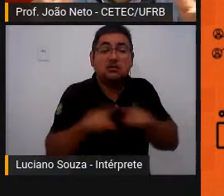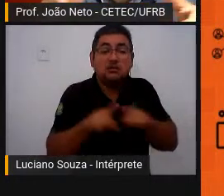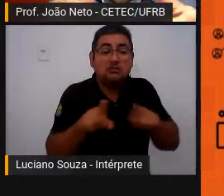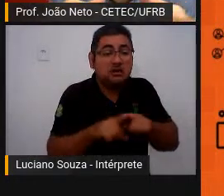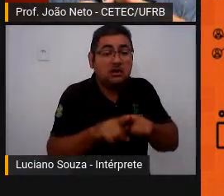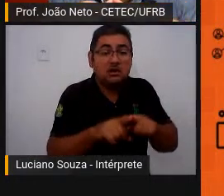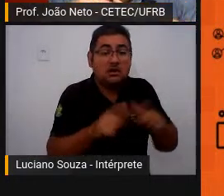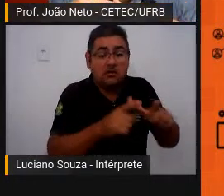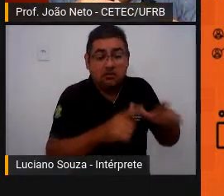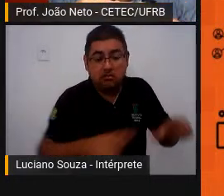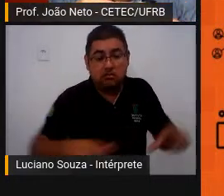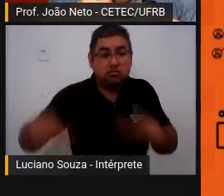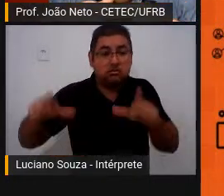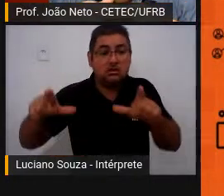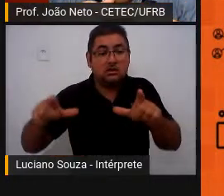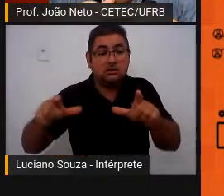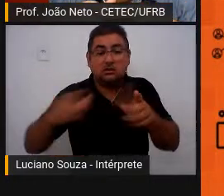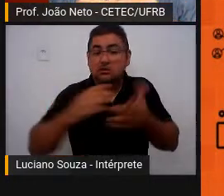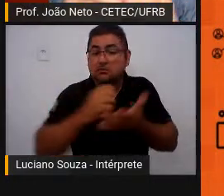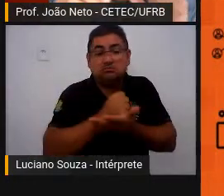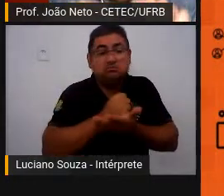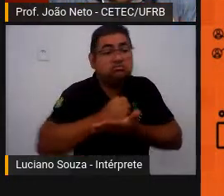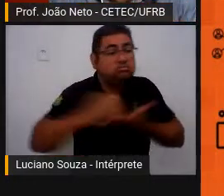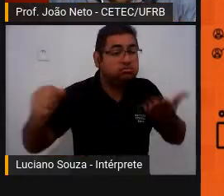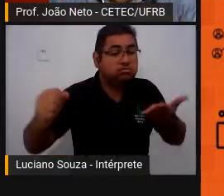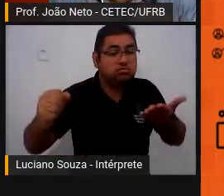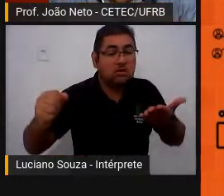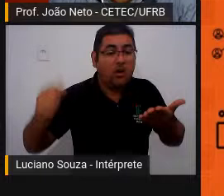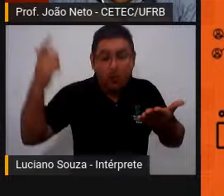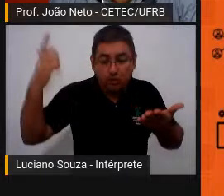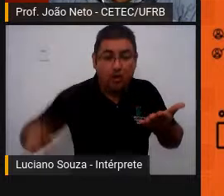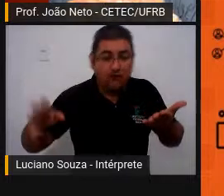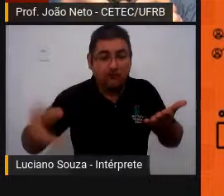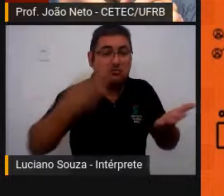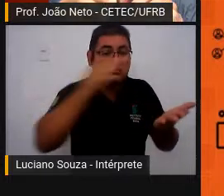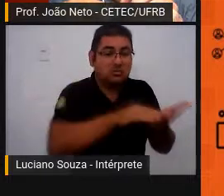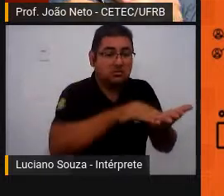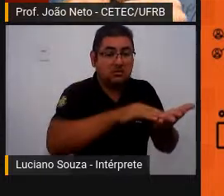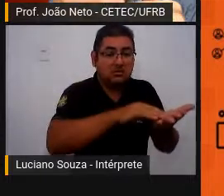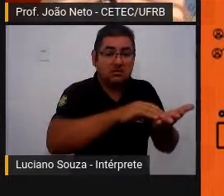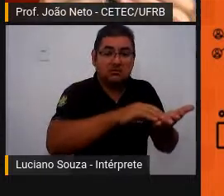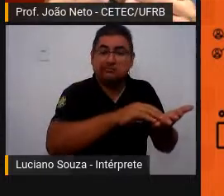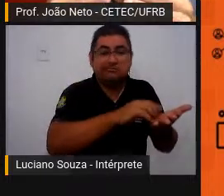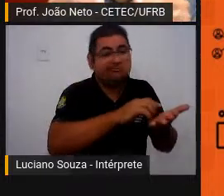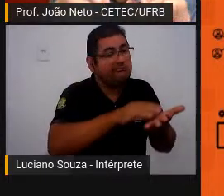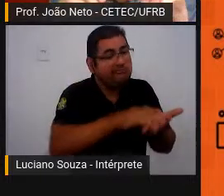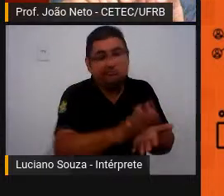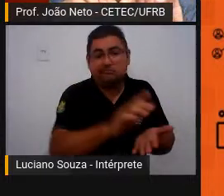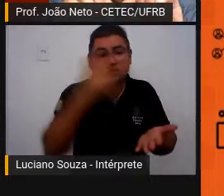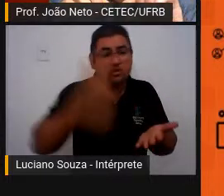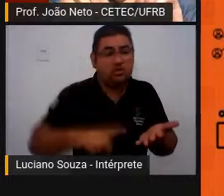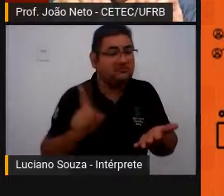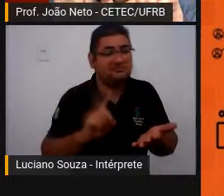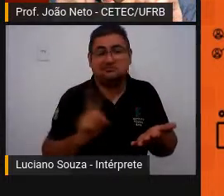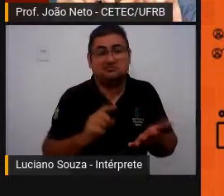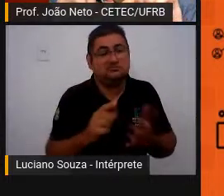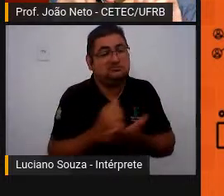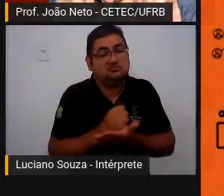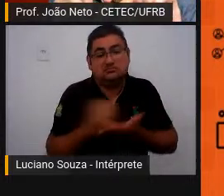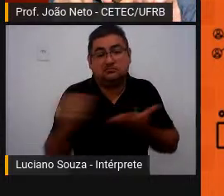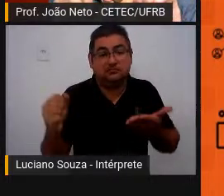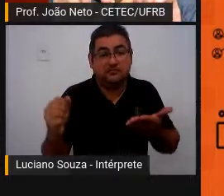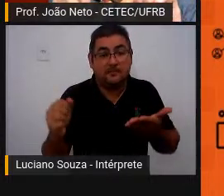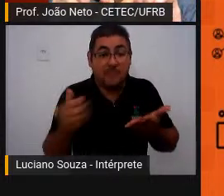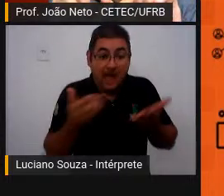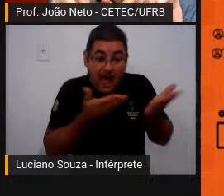impressa e não tem como você é utilizar essa impressora em Braile ela não imprime mais ela